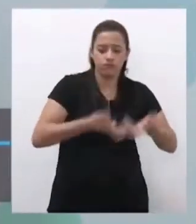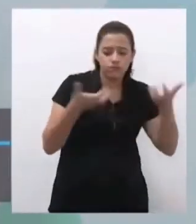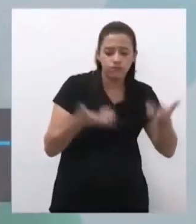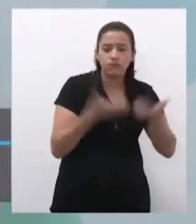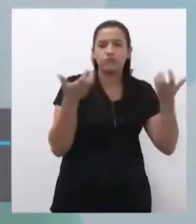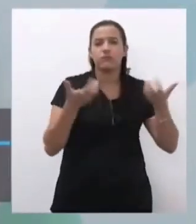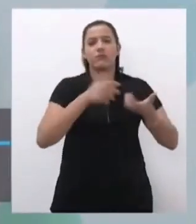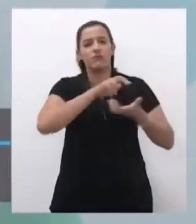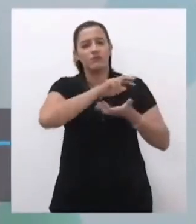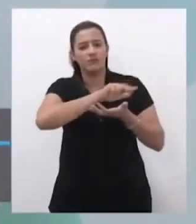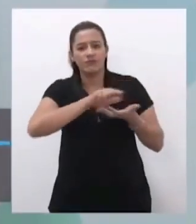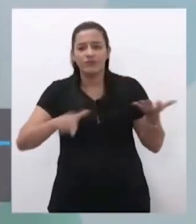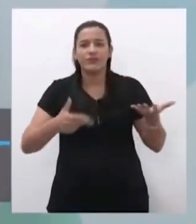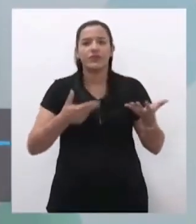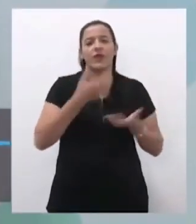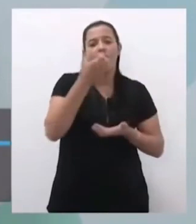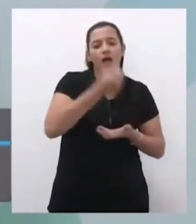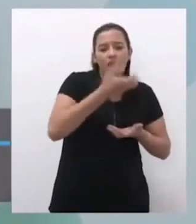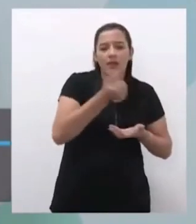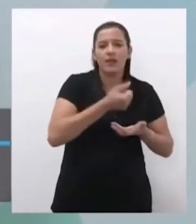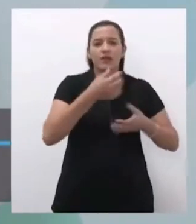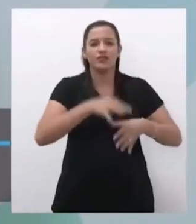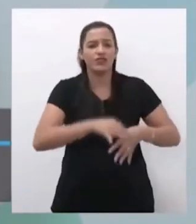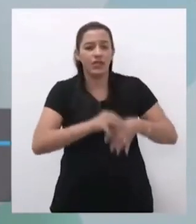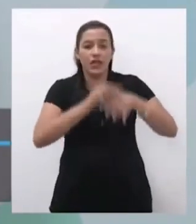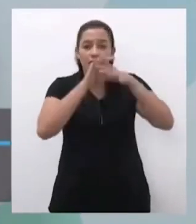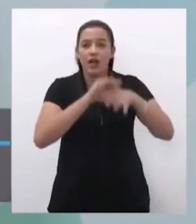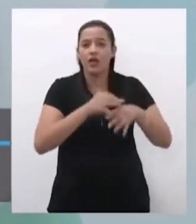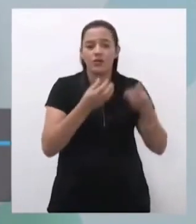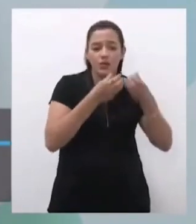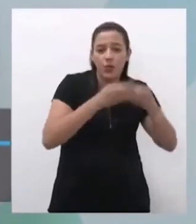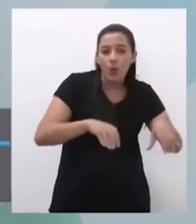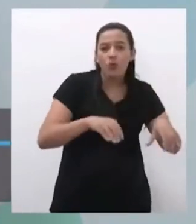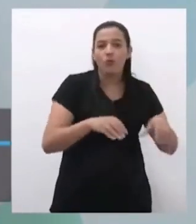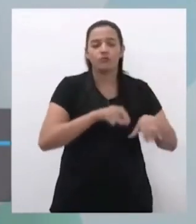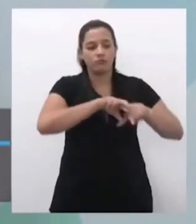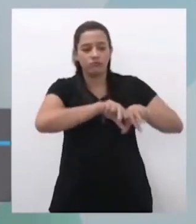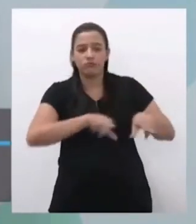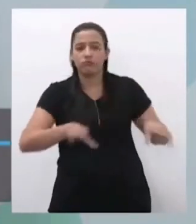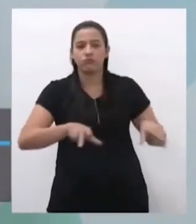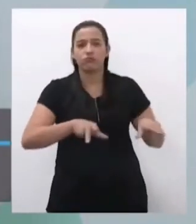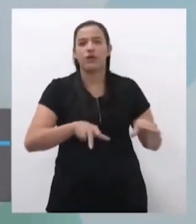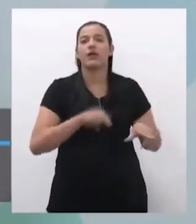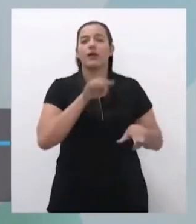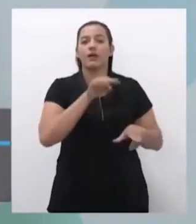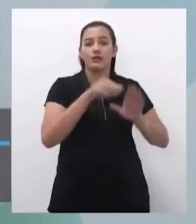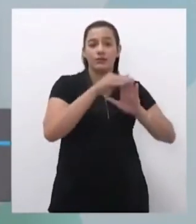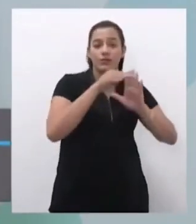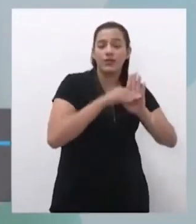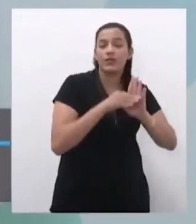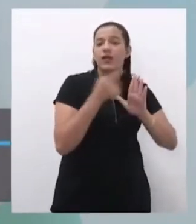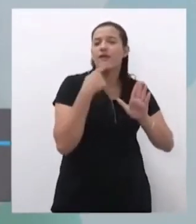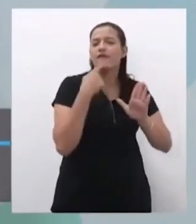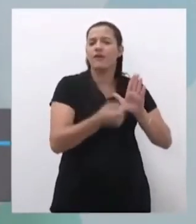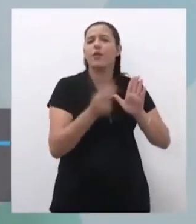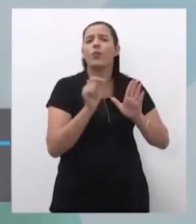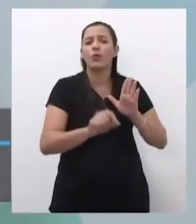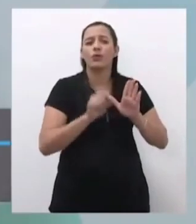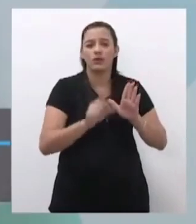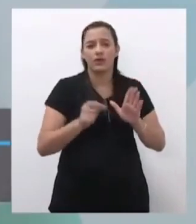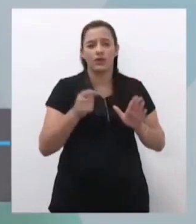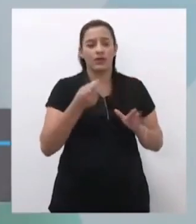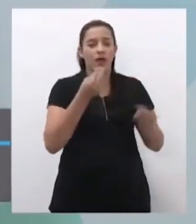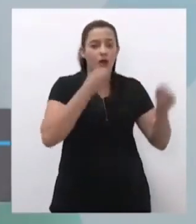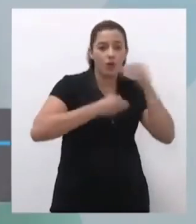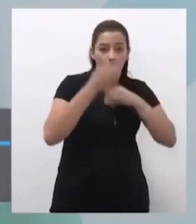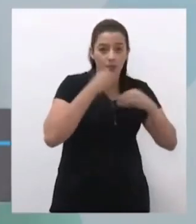legumes, o leite fresco, a carne fresca, os ovos, ok? O guia diz o que pra gente? Uma alimentação saudável,